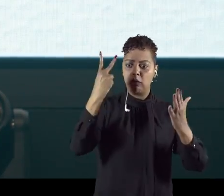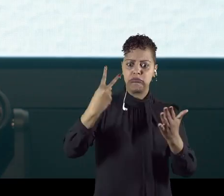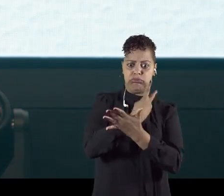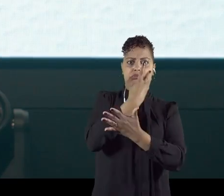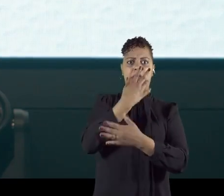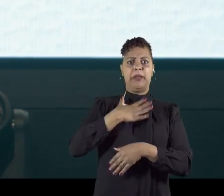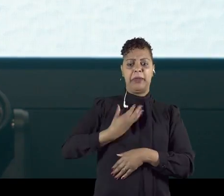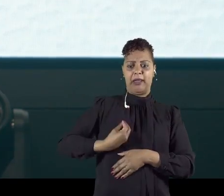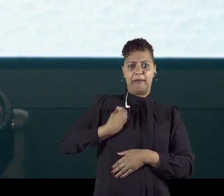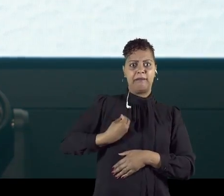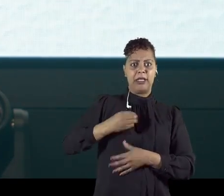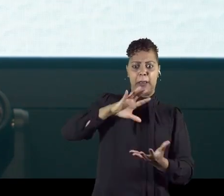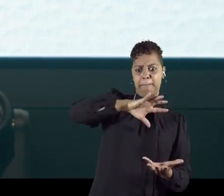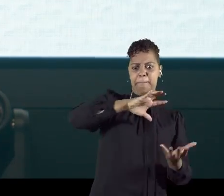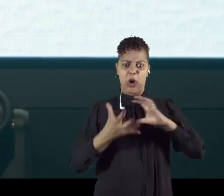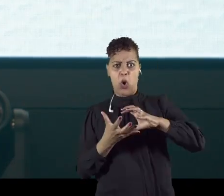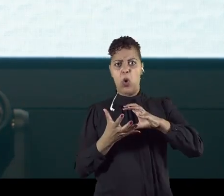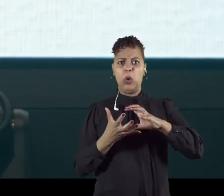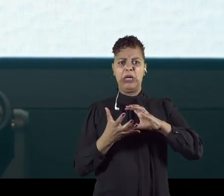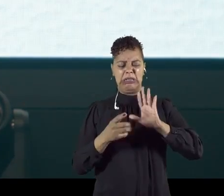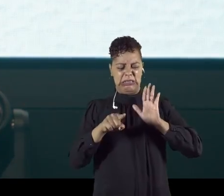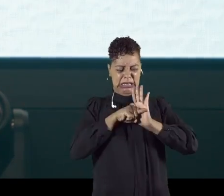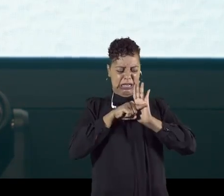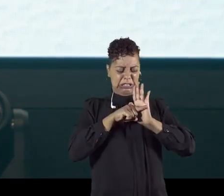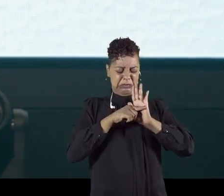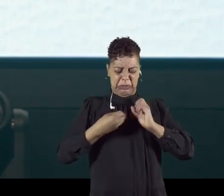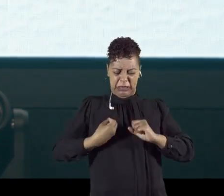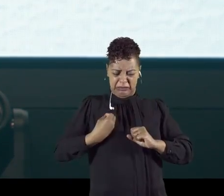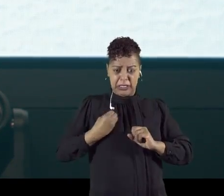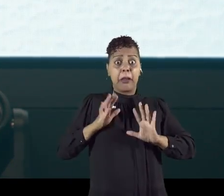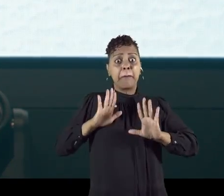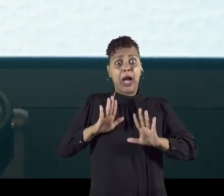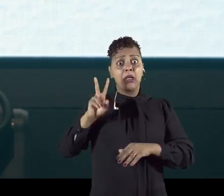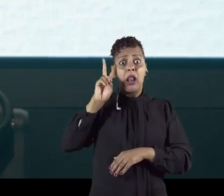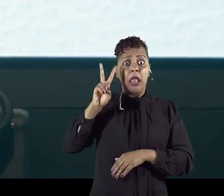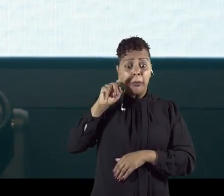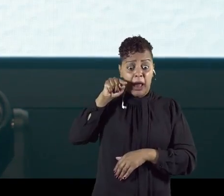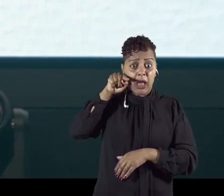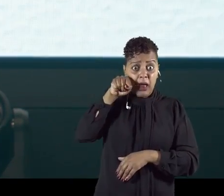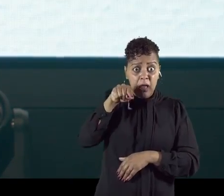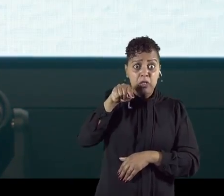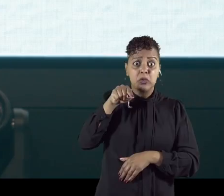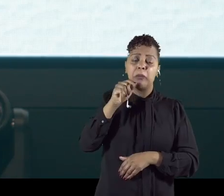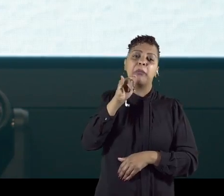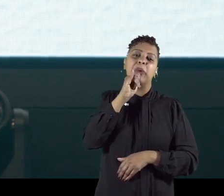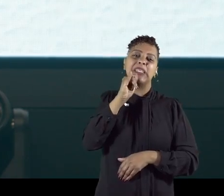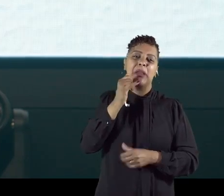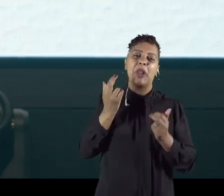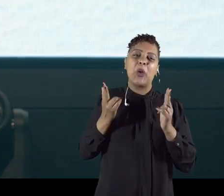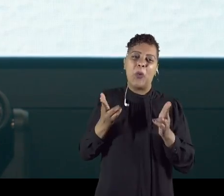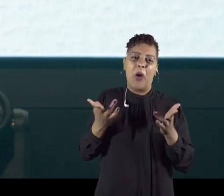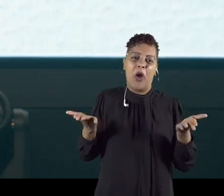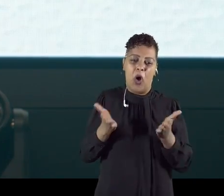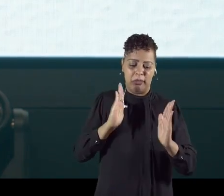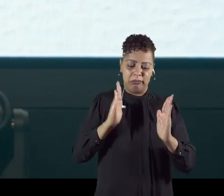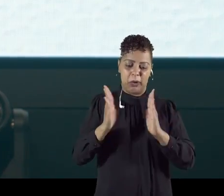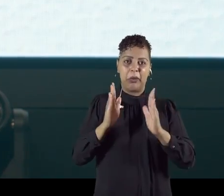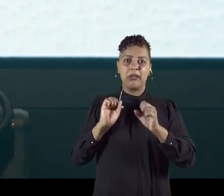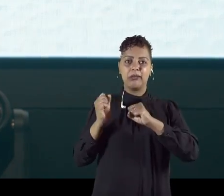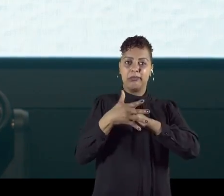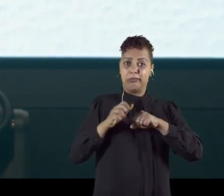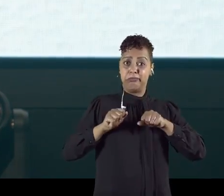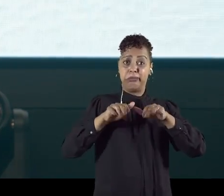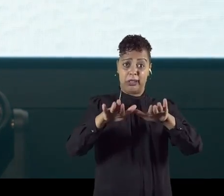e que provocaram impactos negativos até isso como uma pandemia e